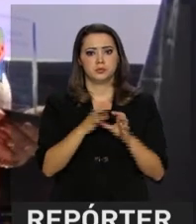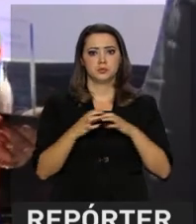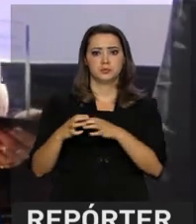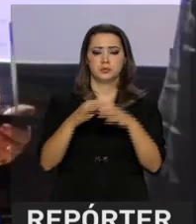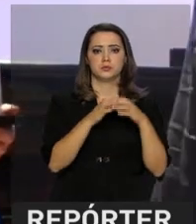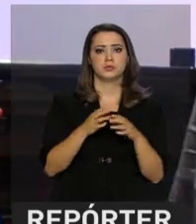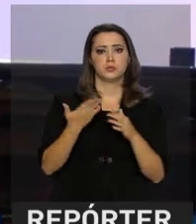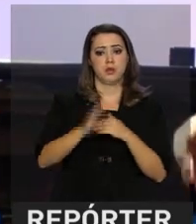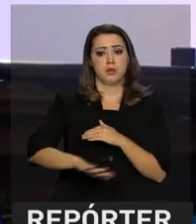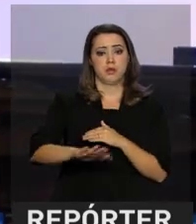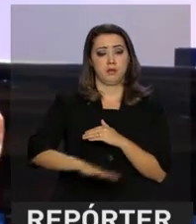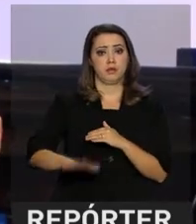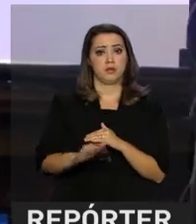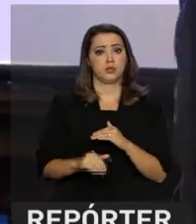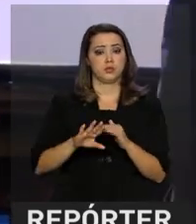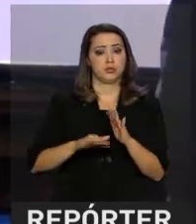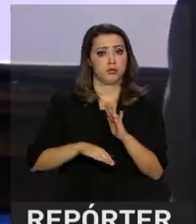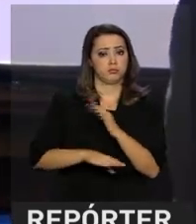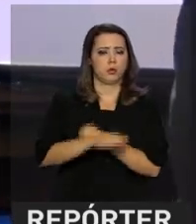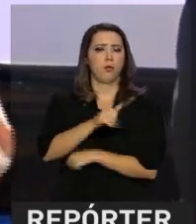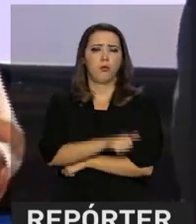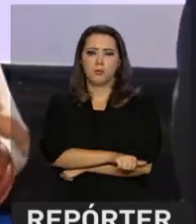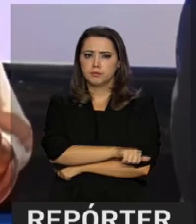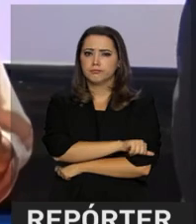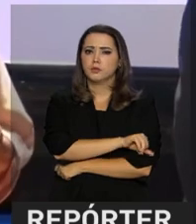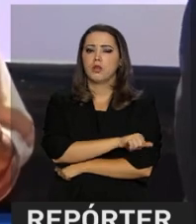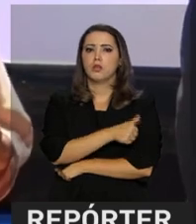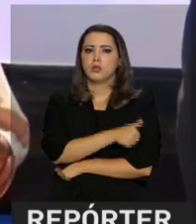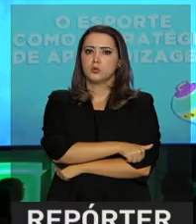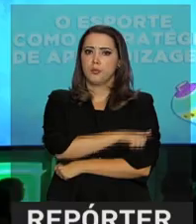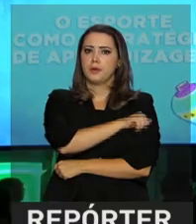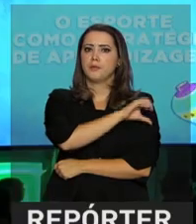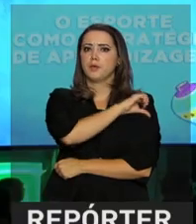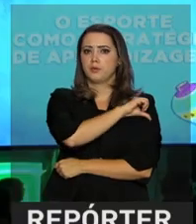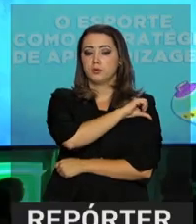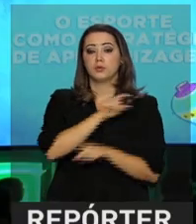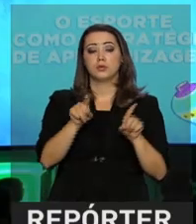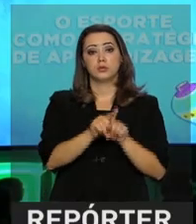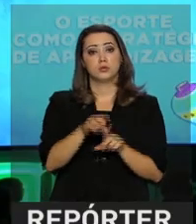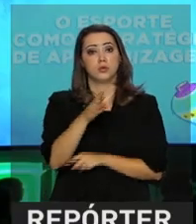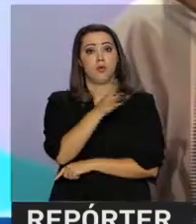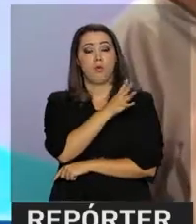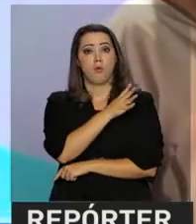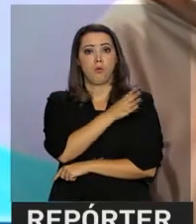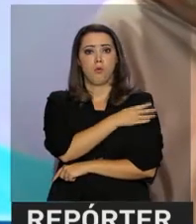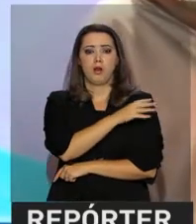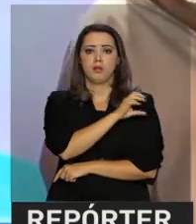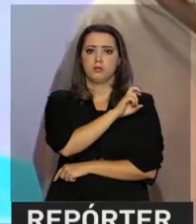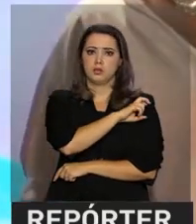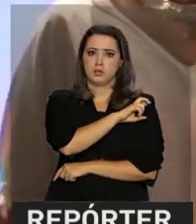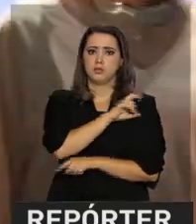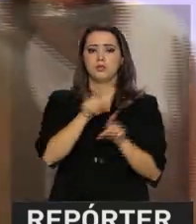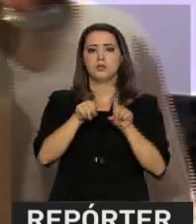categorias: creche, pré-escola, anos iniciais do ensino fundamental, quarto e quinto anos, sexto ao